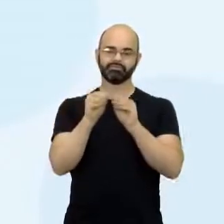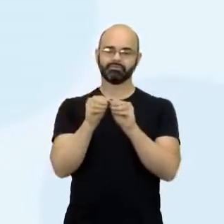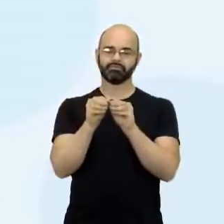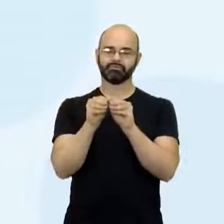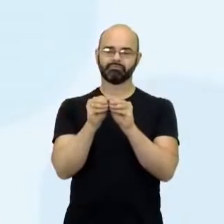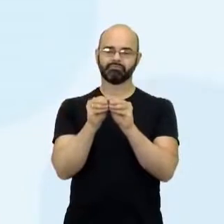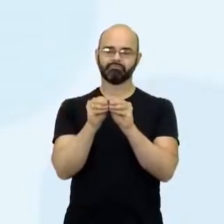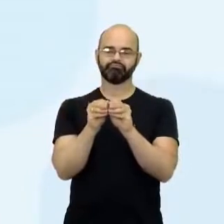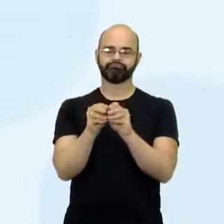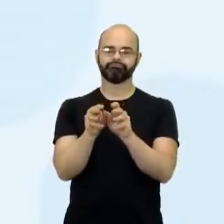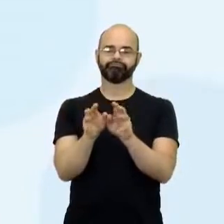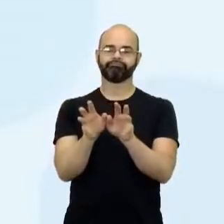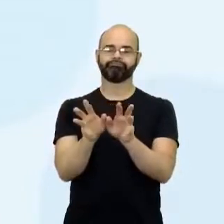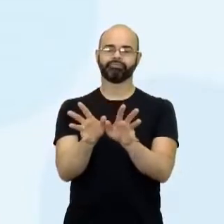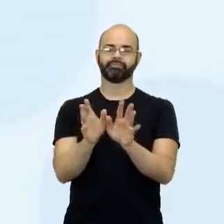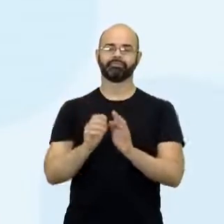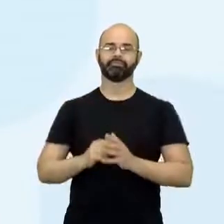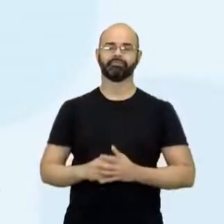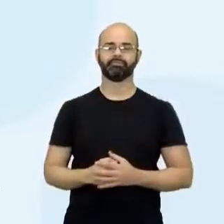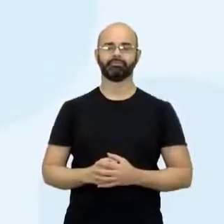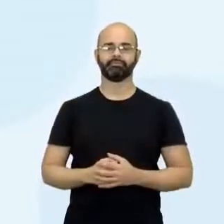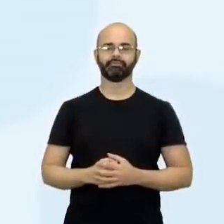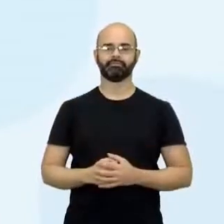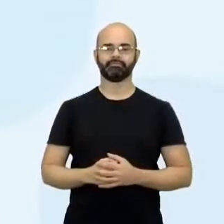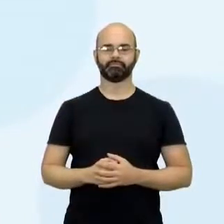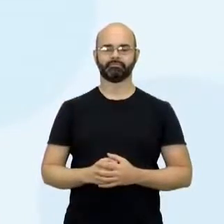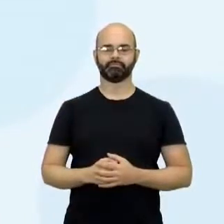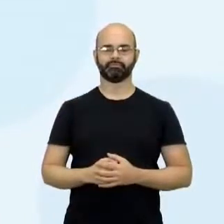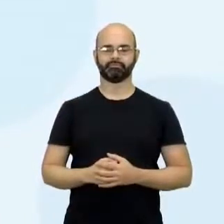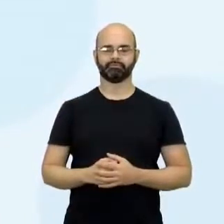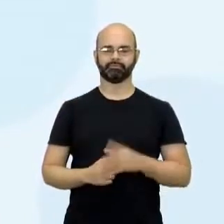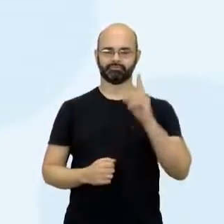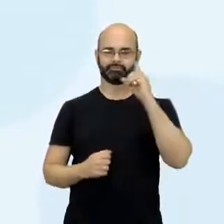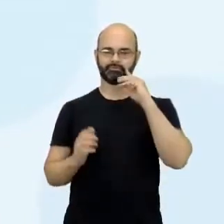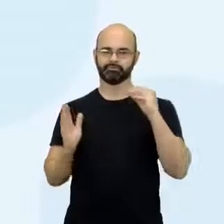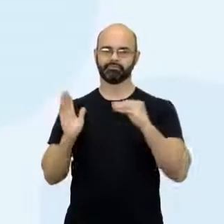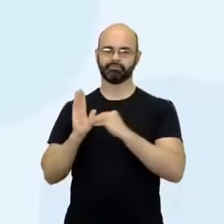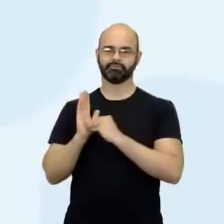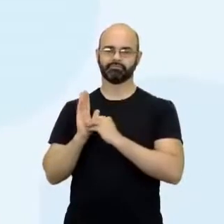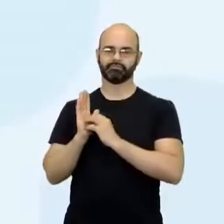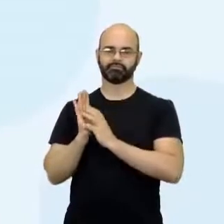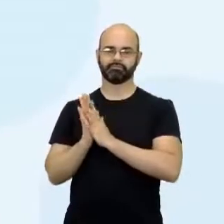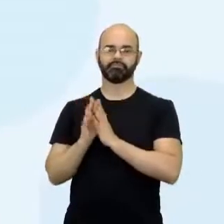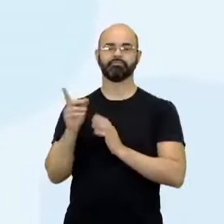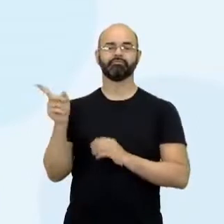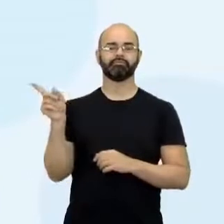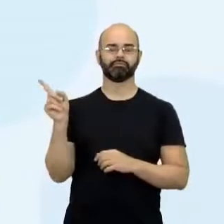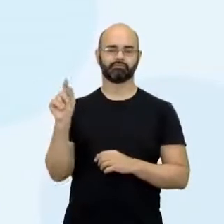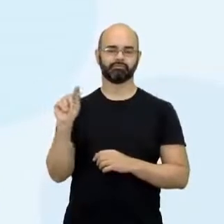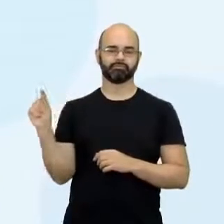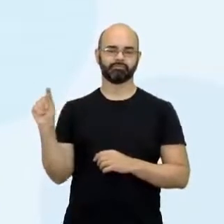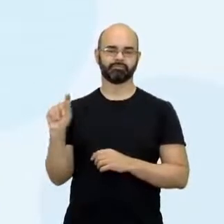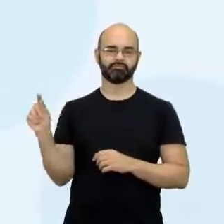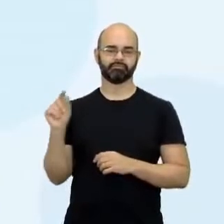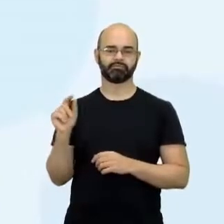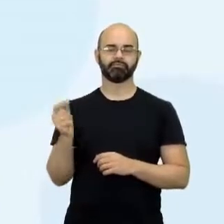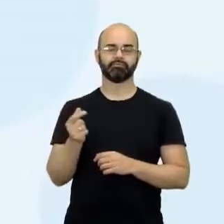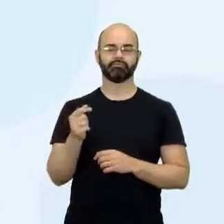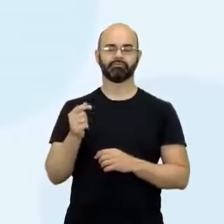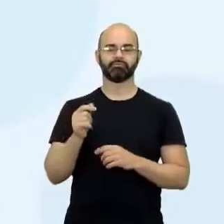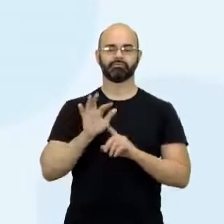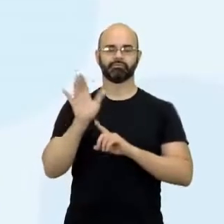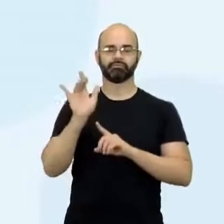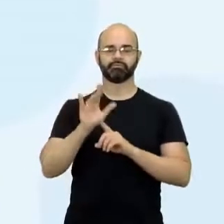de São Paulo, né, que a gente viu aqui, ó, tá? Então tá aqui, ó, número de empresas industriais extrativas ou